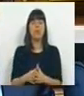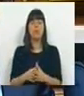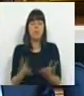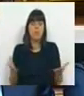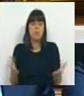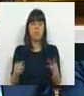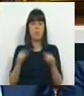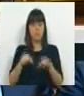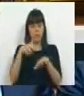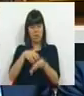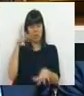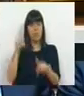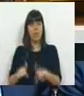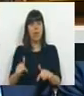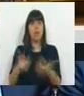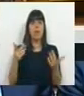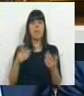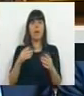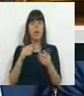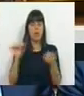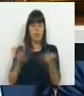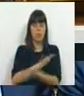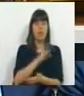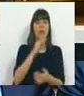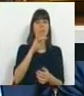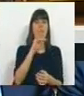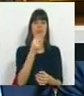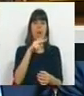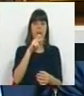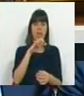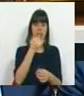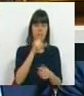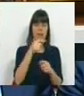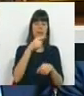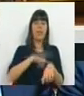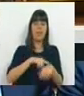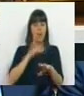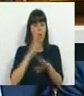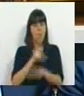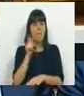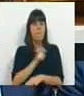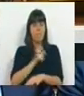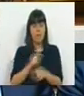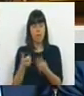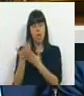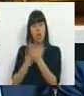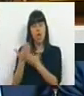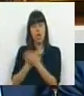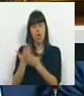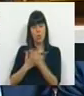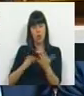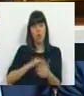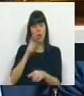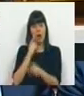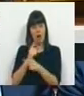aqui no Parlamento, ao Financial Times, ao longo dos últimos 2 meses, as negociações que